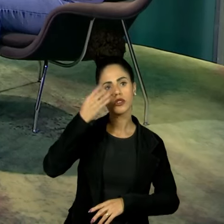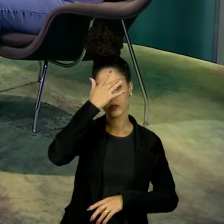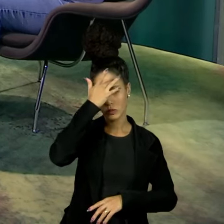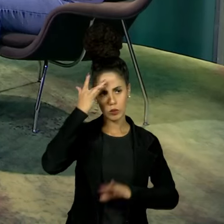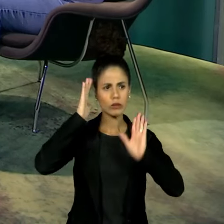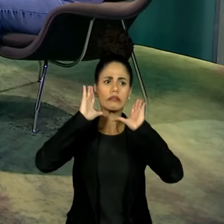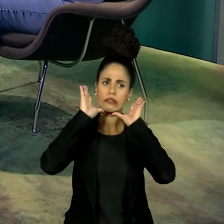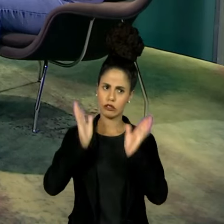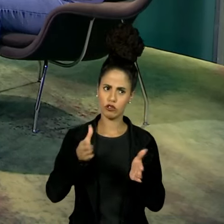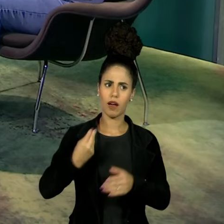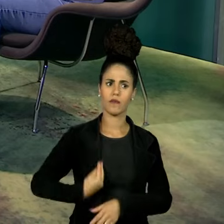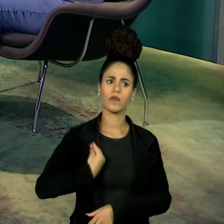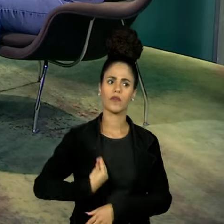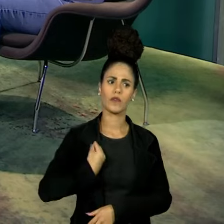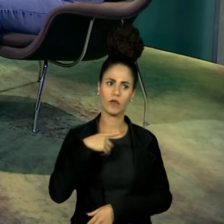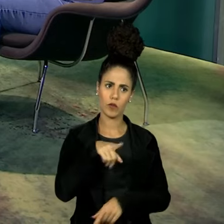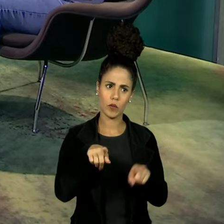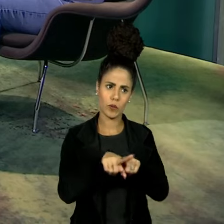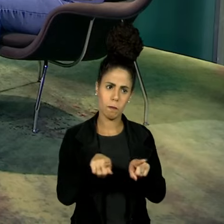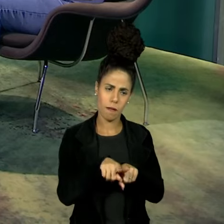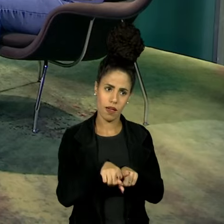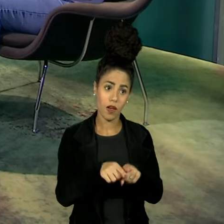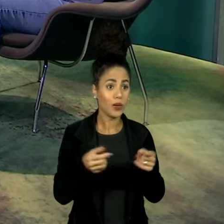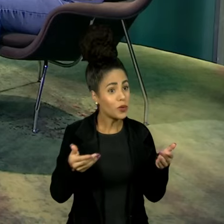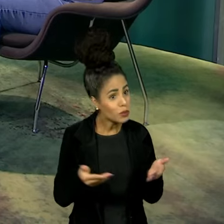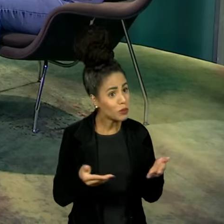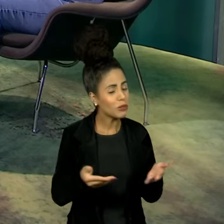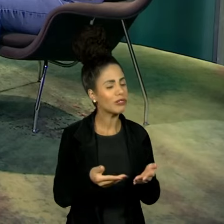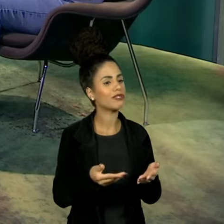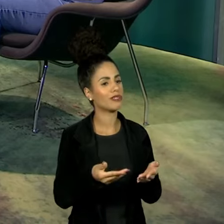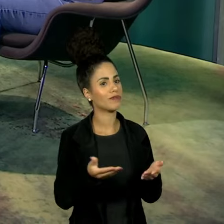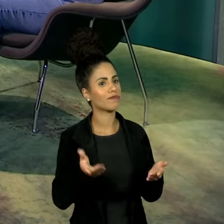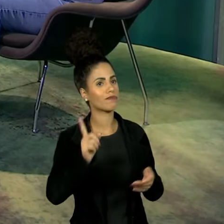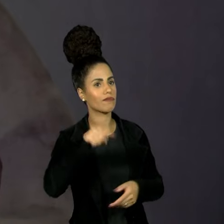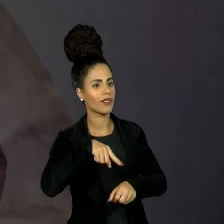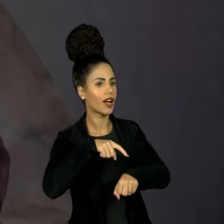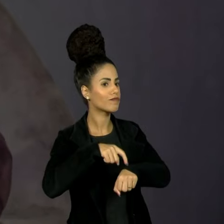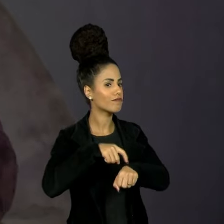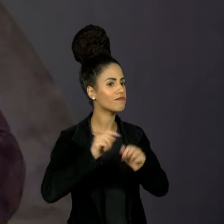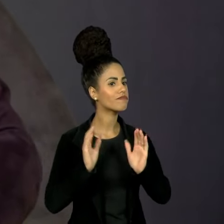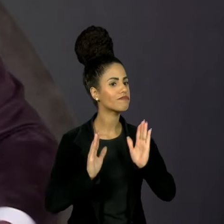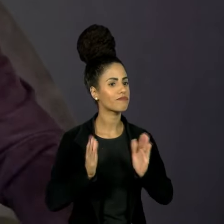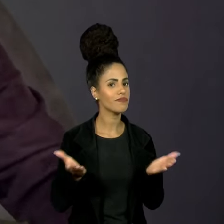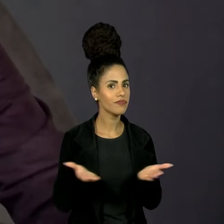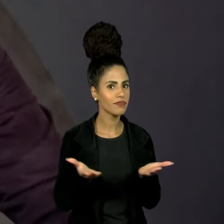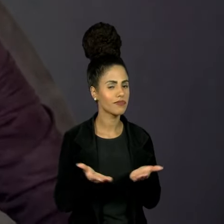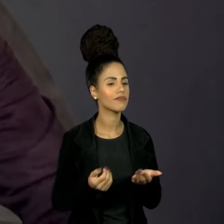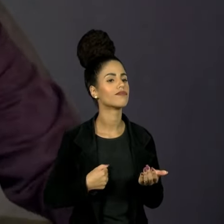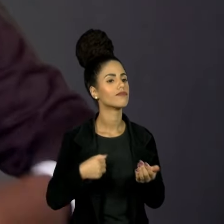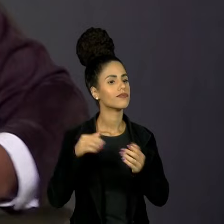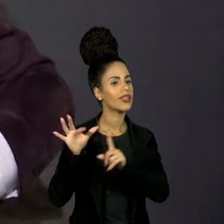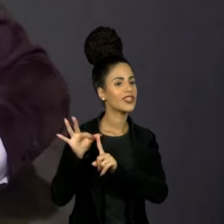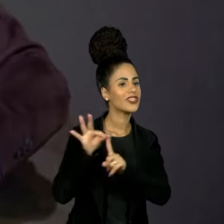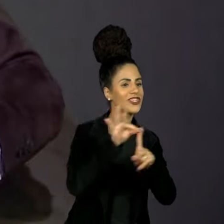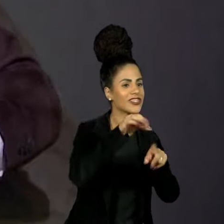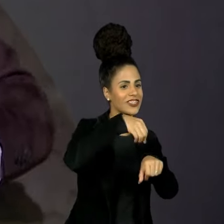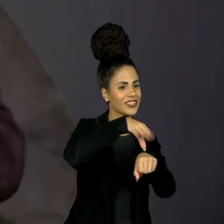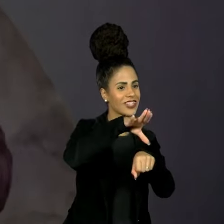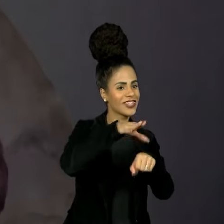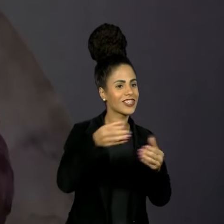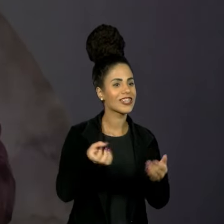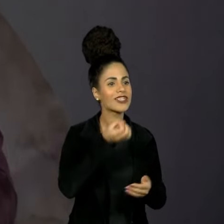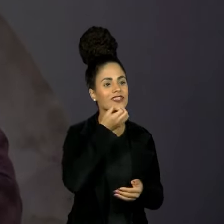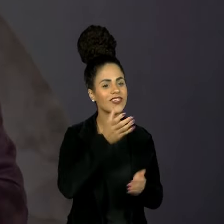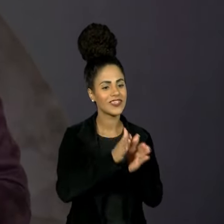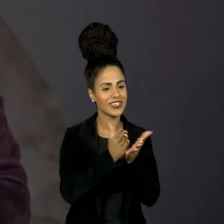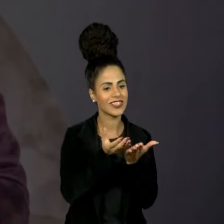passou por esse caminho. E hoje, e nesse momento, é o momento da nossa indicação, né, dos bons livros